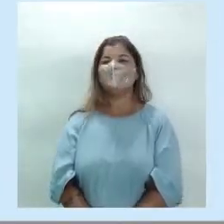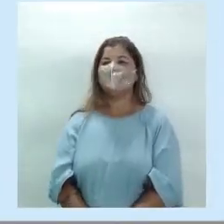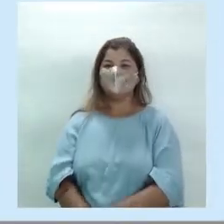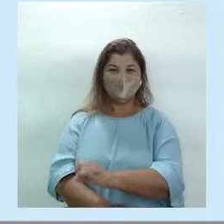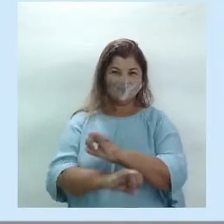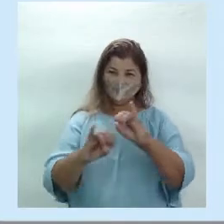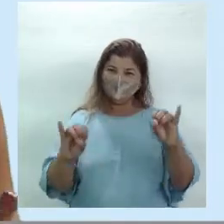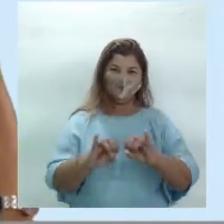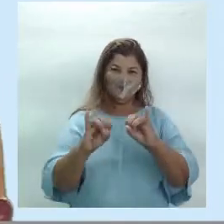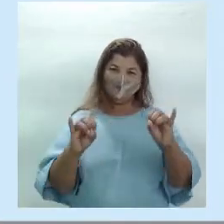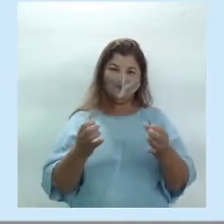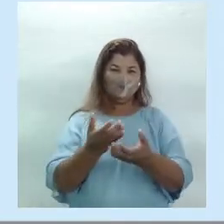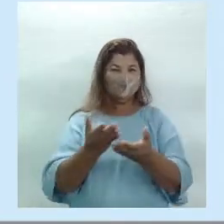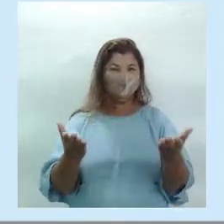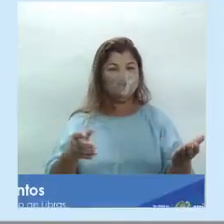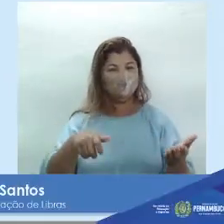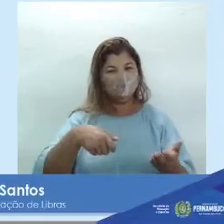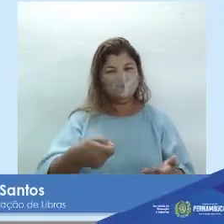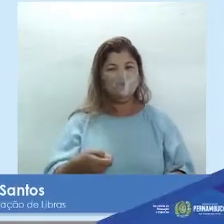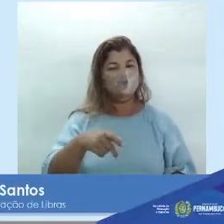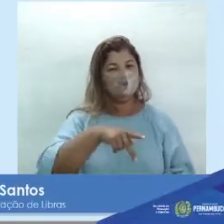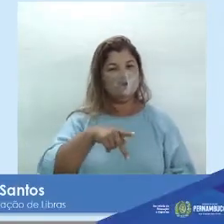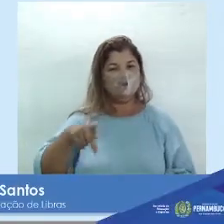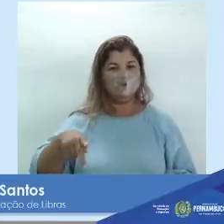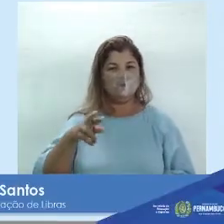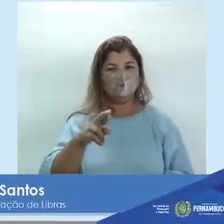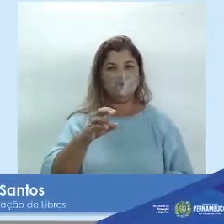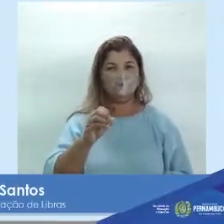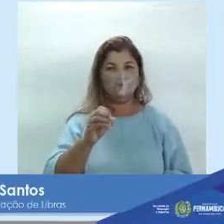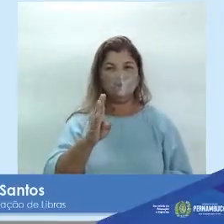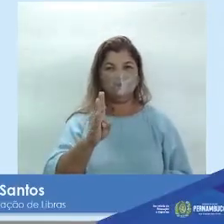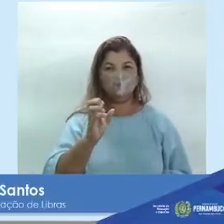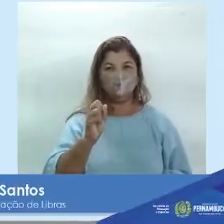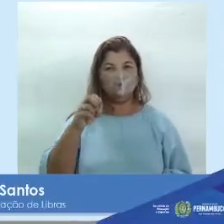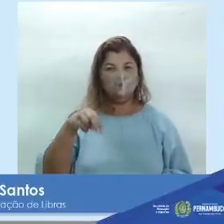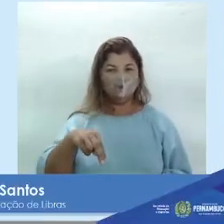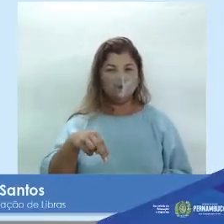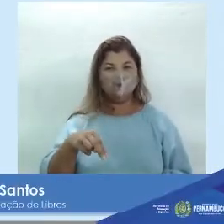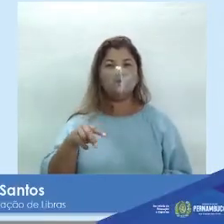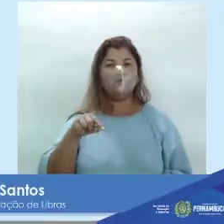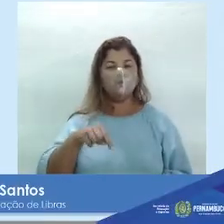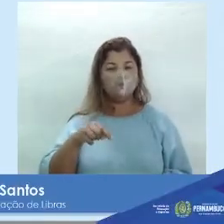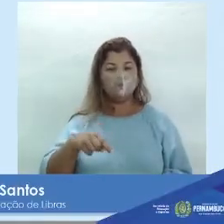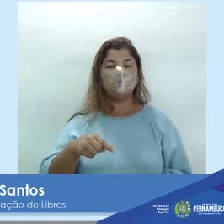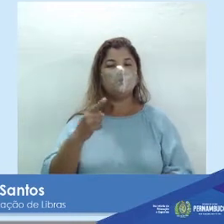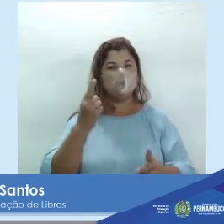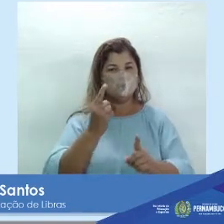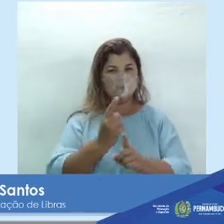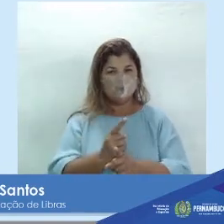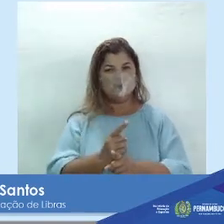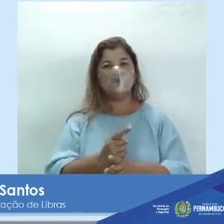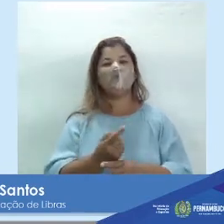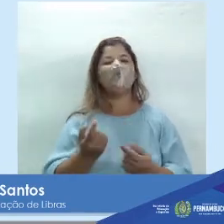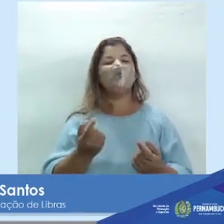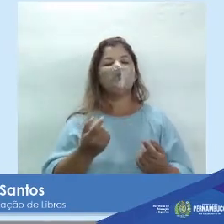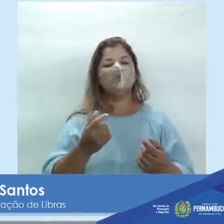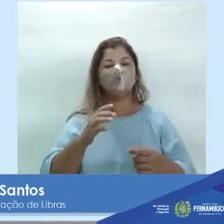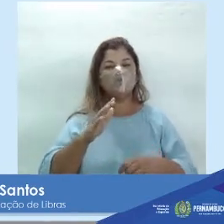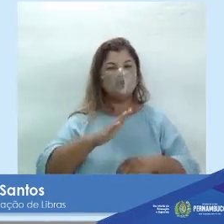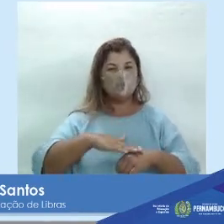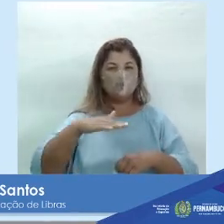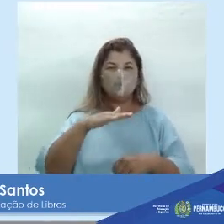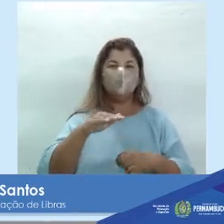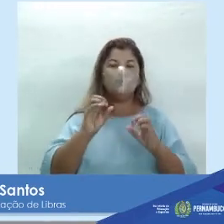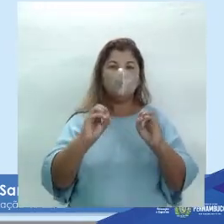Olá, estudantes! Eu sou o professor Robson Anselmo Tavares e hoje eu venho para mais um encontro da nossa série sobre